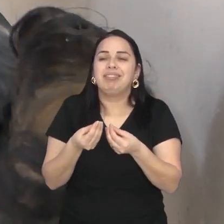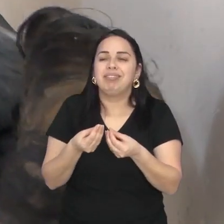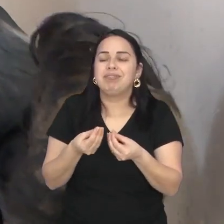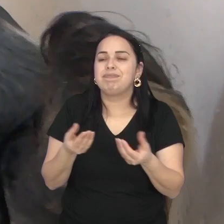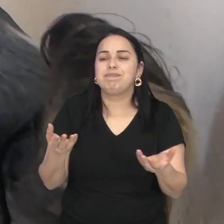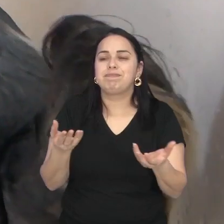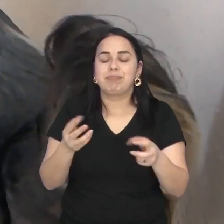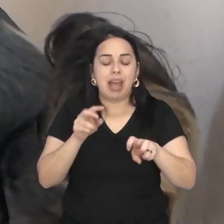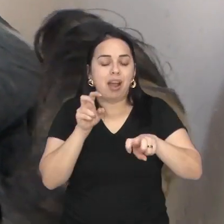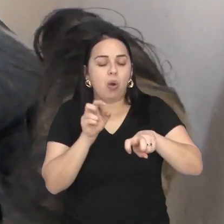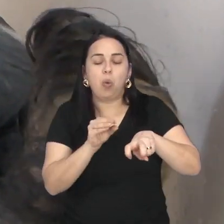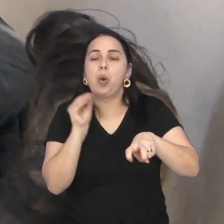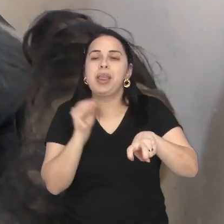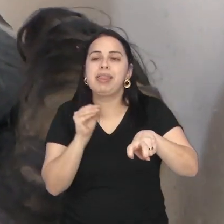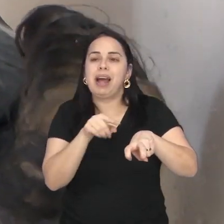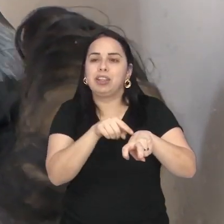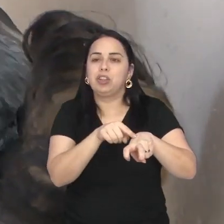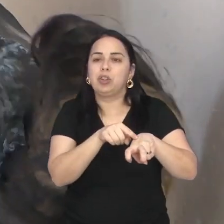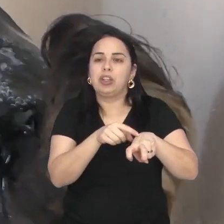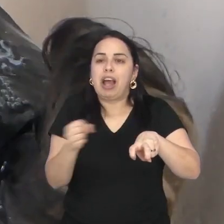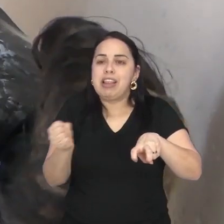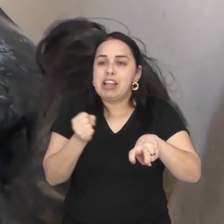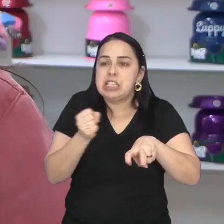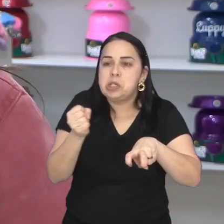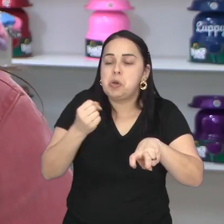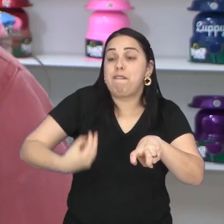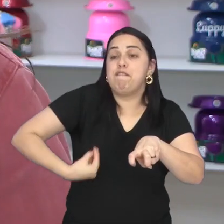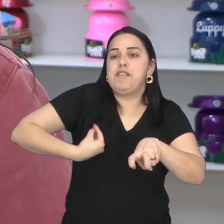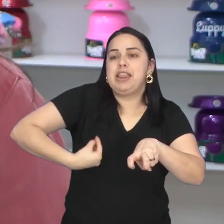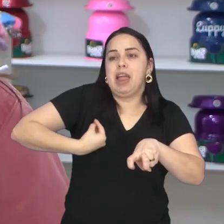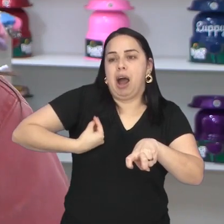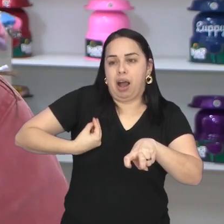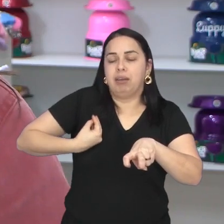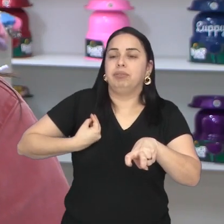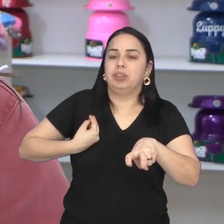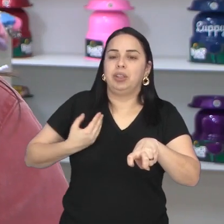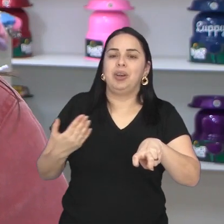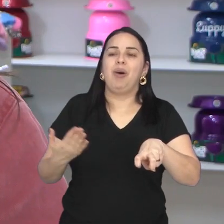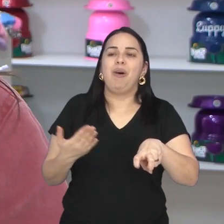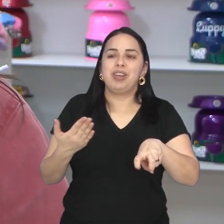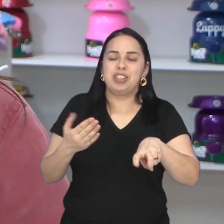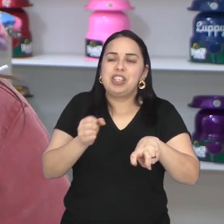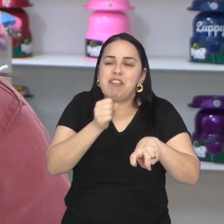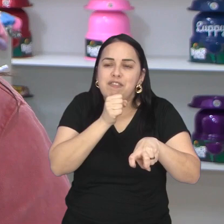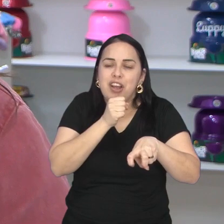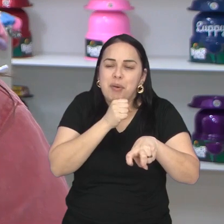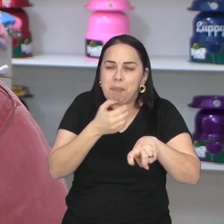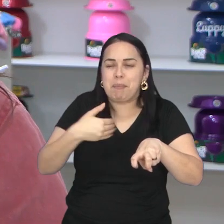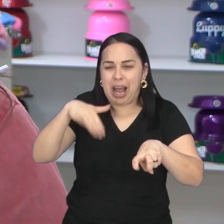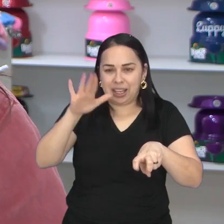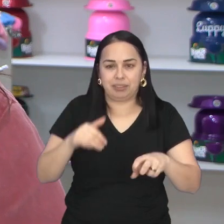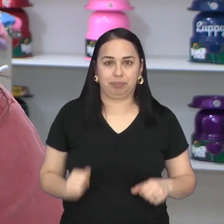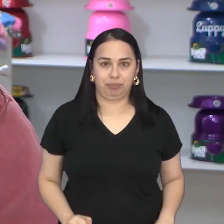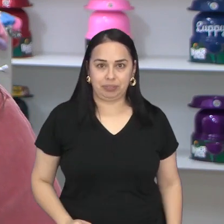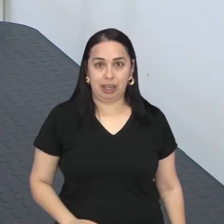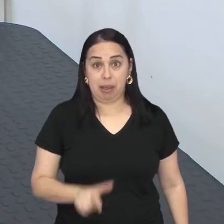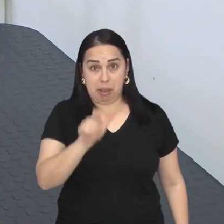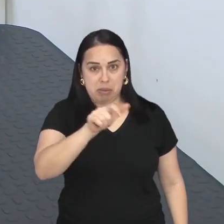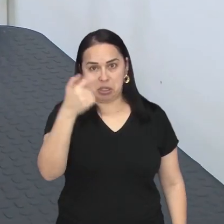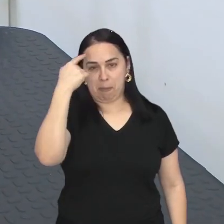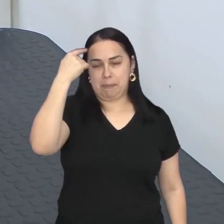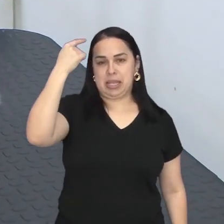justamente pela longevidade de vida que os pets tem hoje né eles estão ficando mais velhinhos